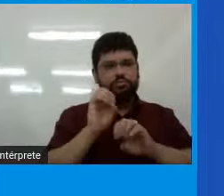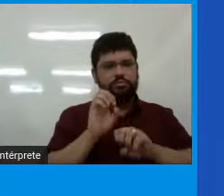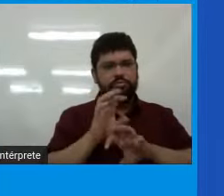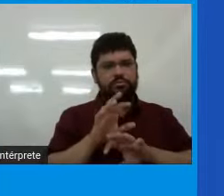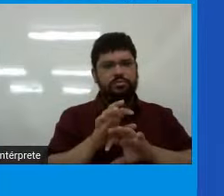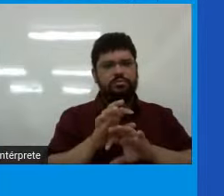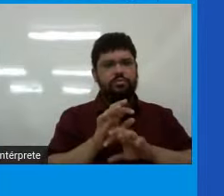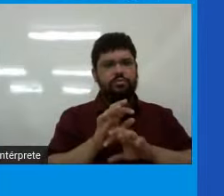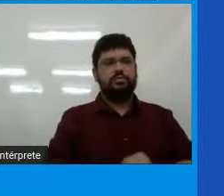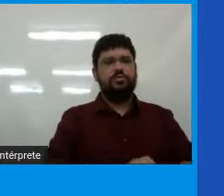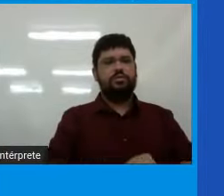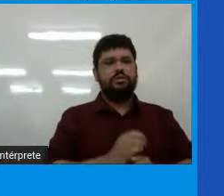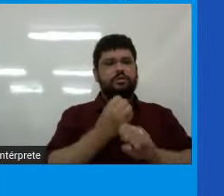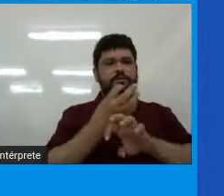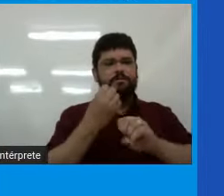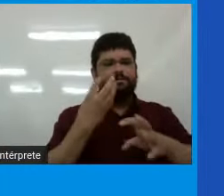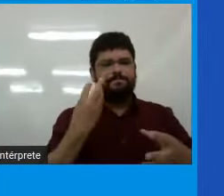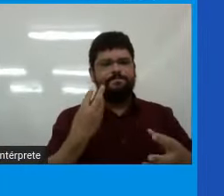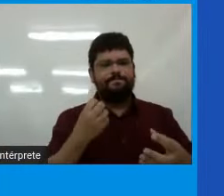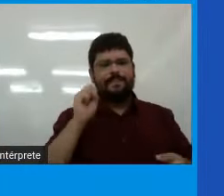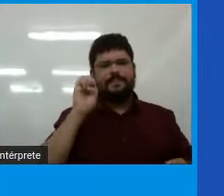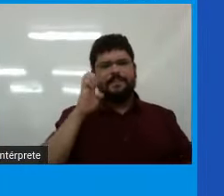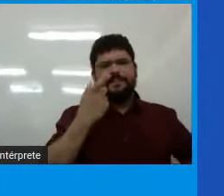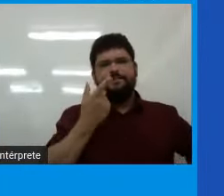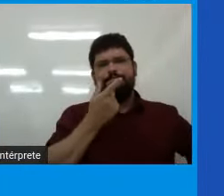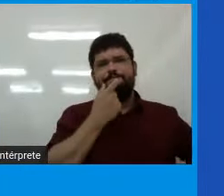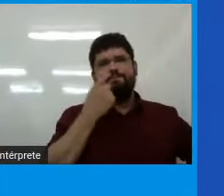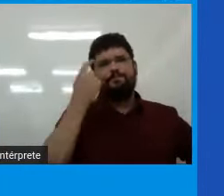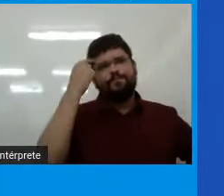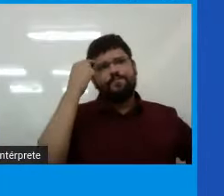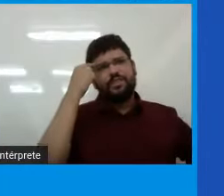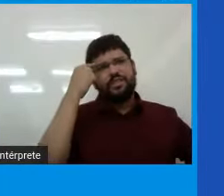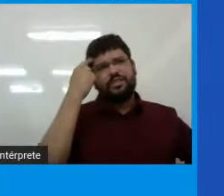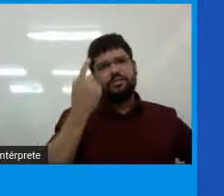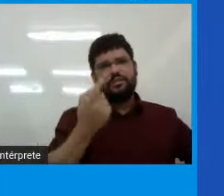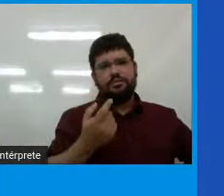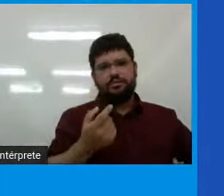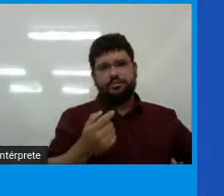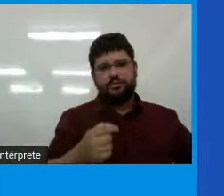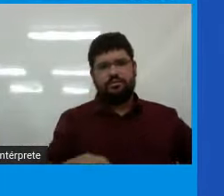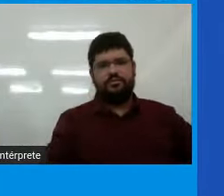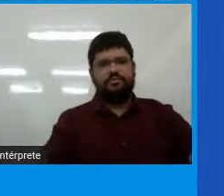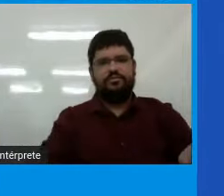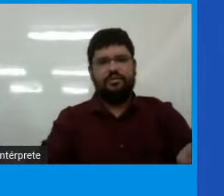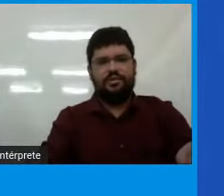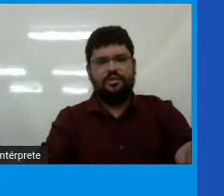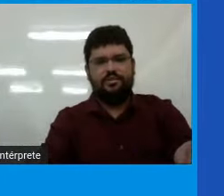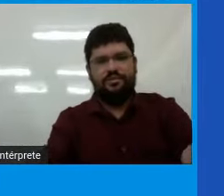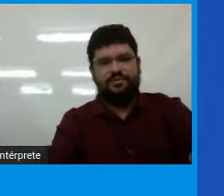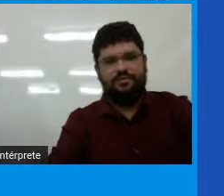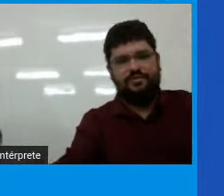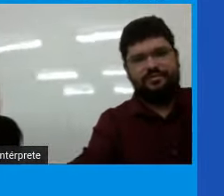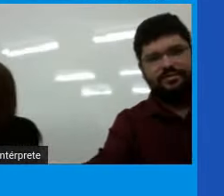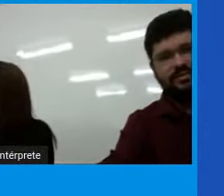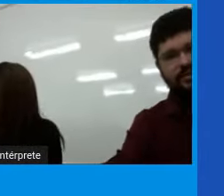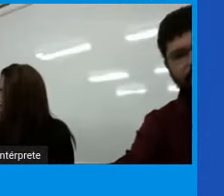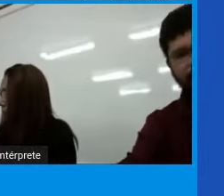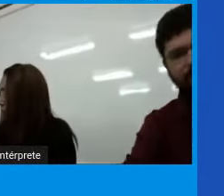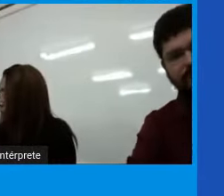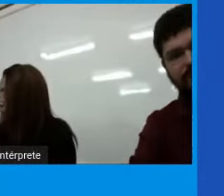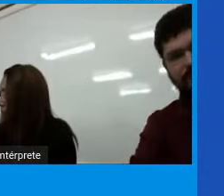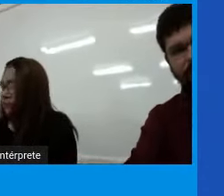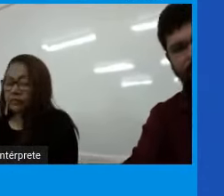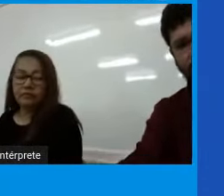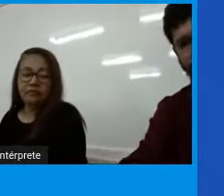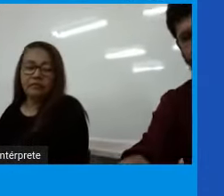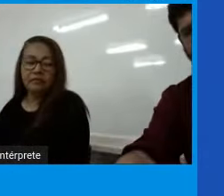remoto. Né? Será que eu posso, de fato, pensar a minha aula do jeito que eu pensava no presencial? Será que eu